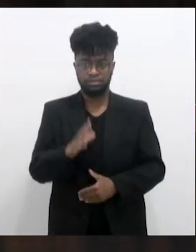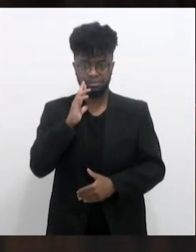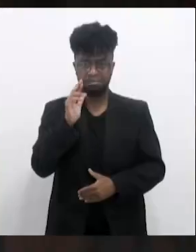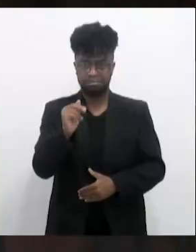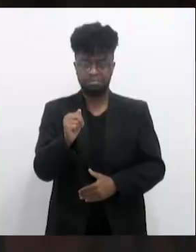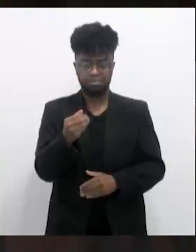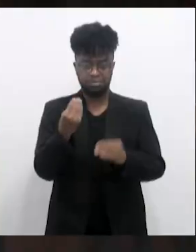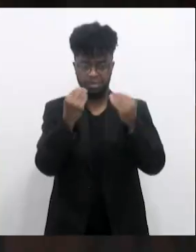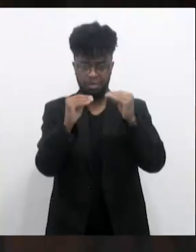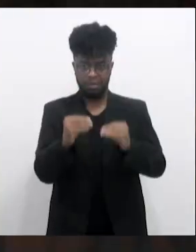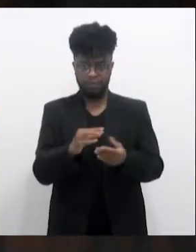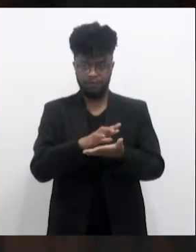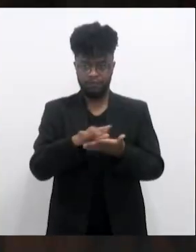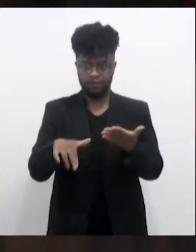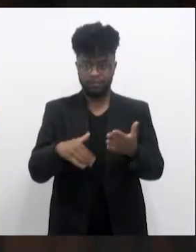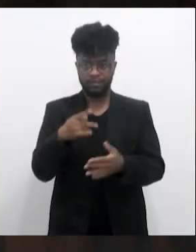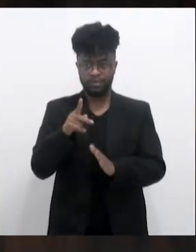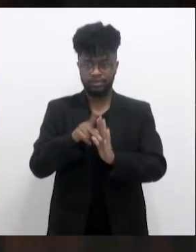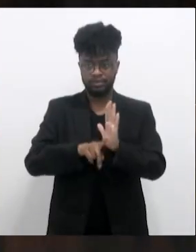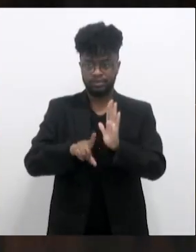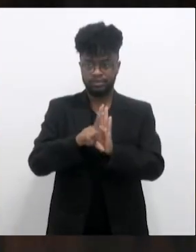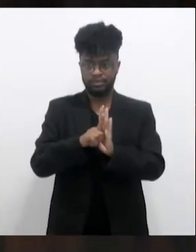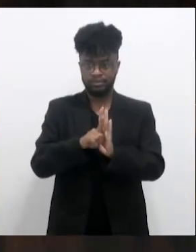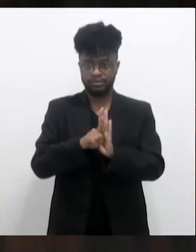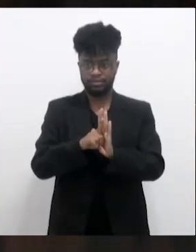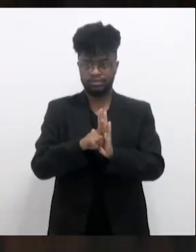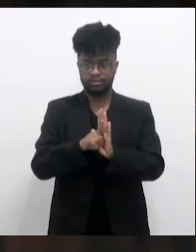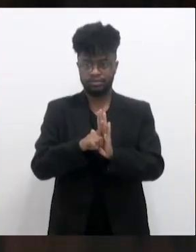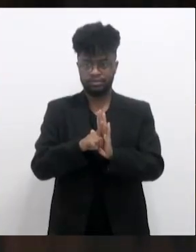hein? Projeto de lei